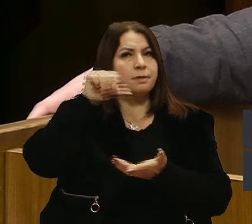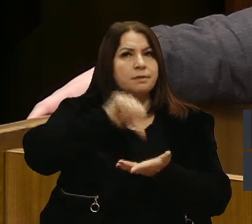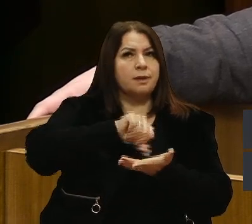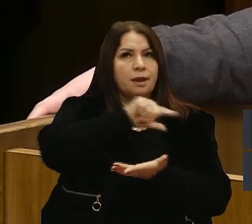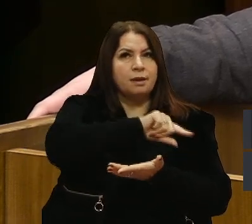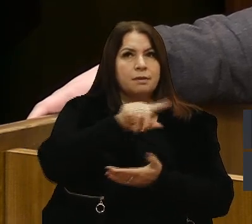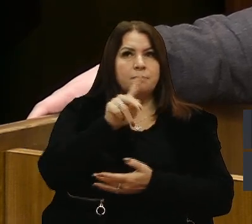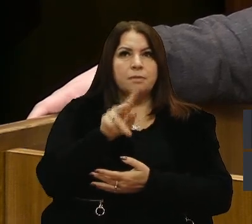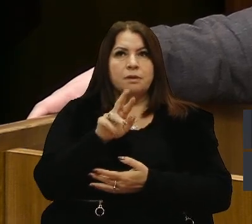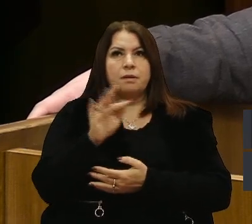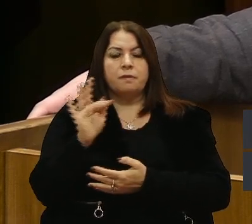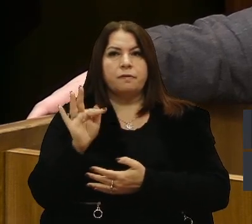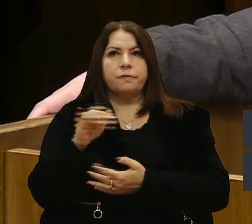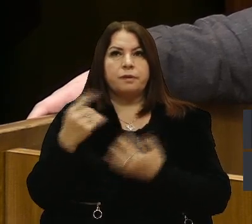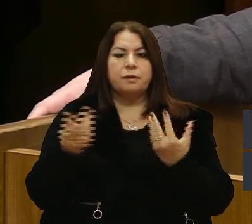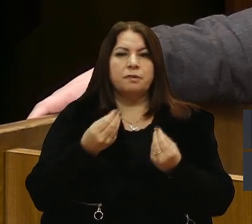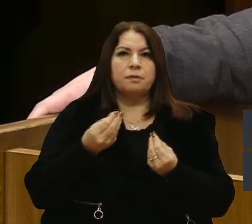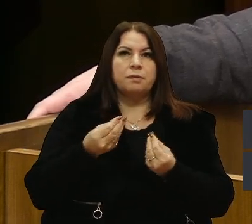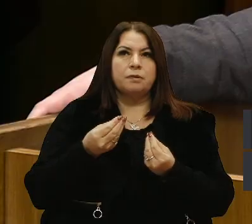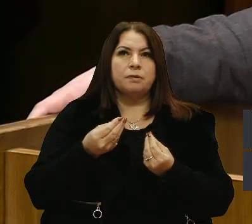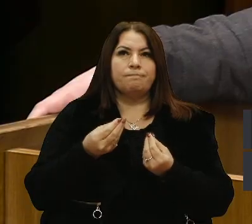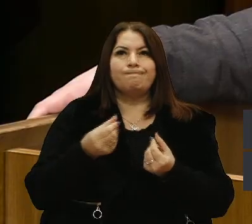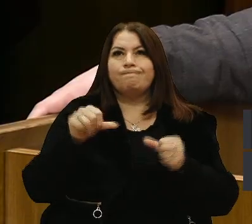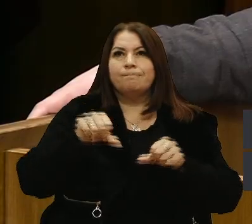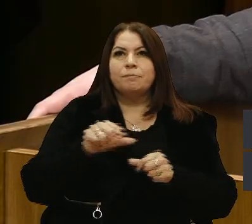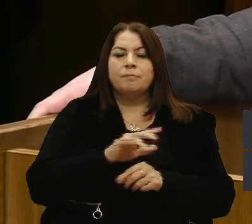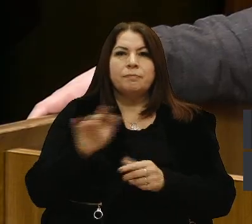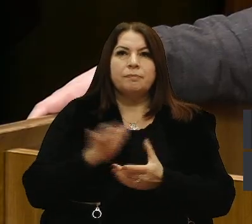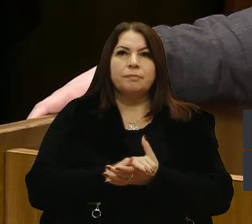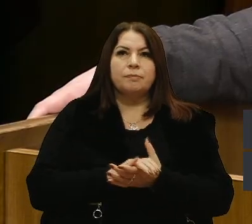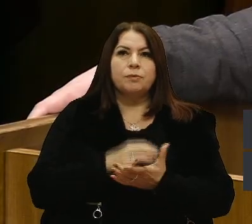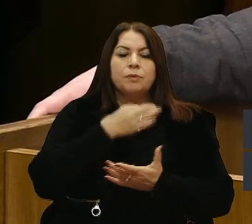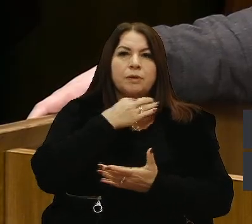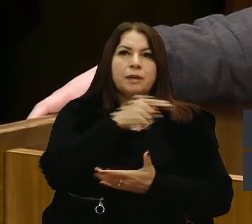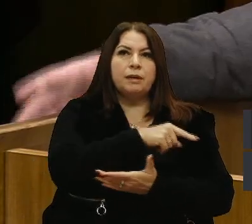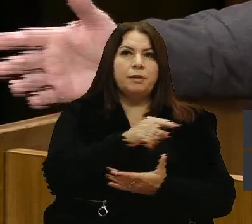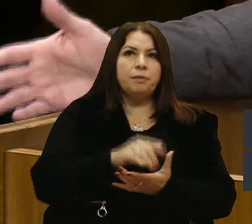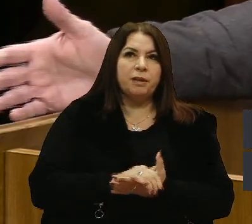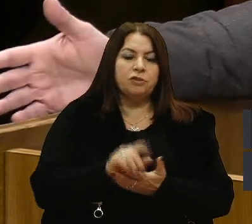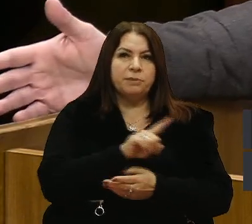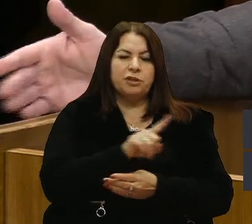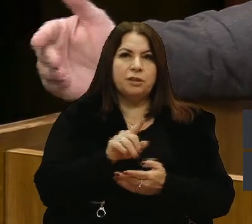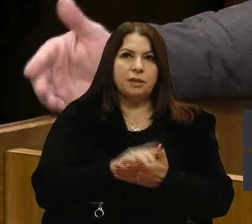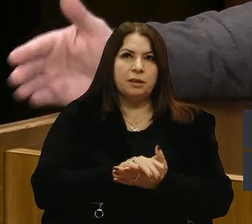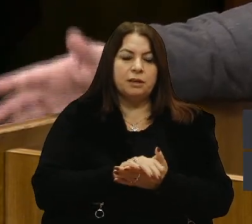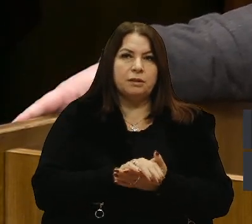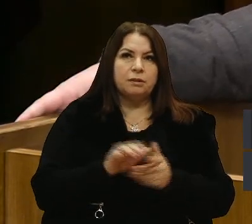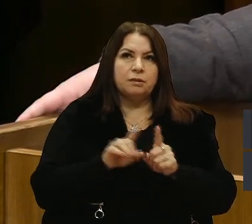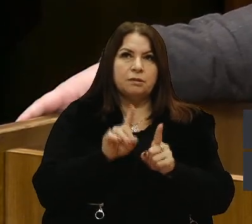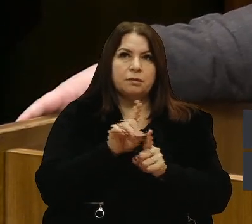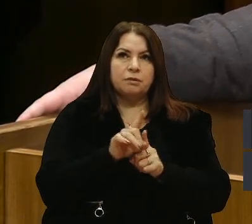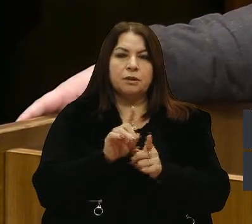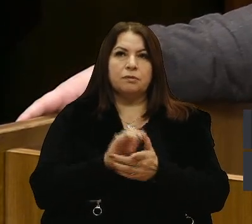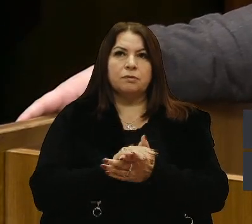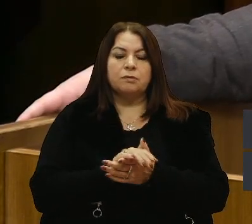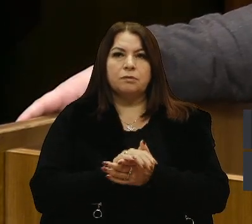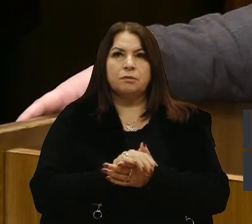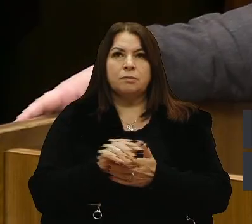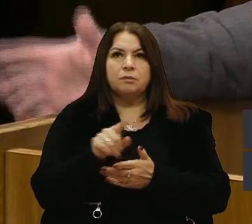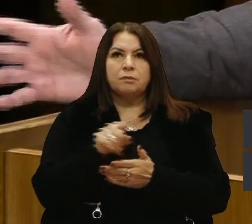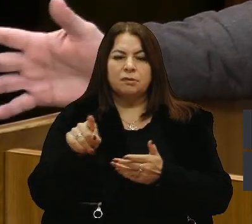da PRF está em condições precárias, horríveis. E também a gente sabe